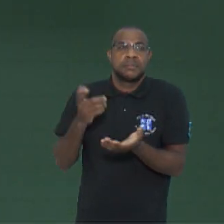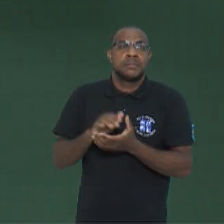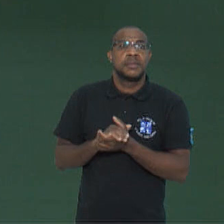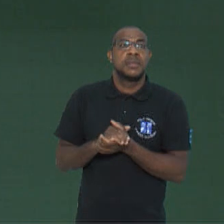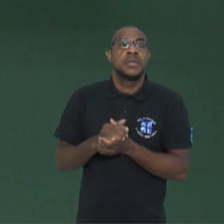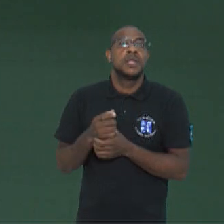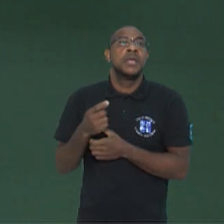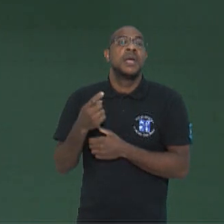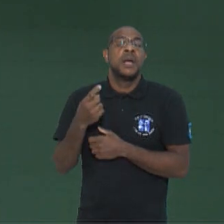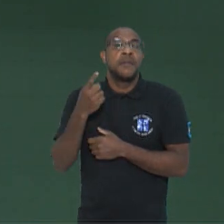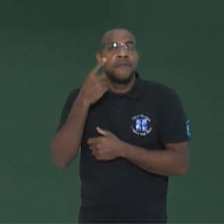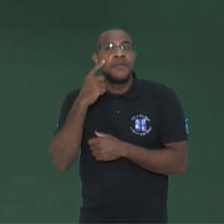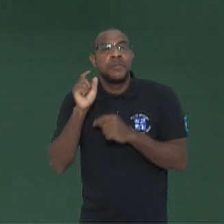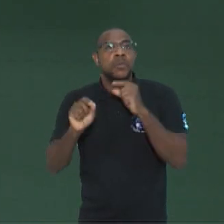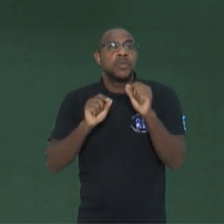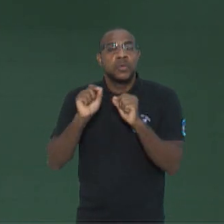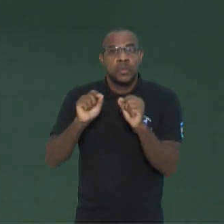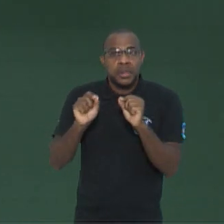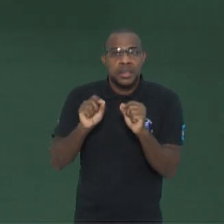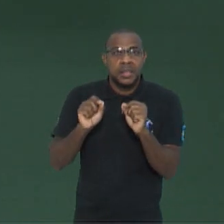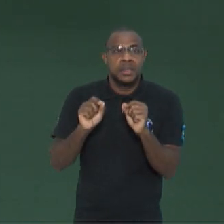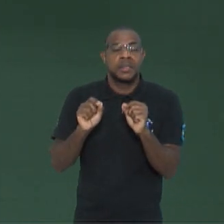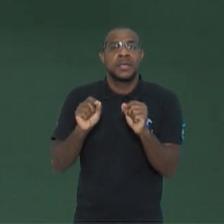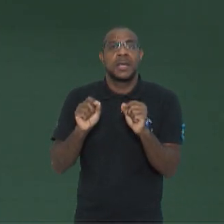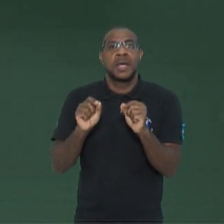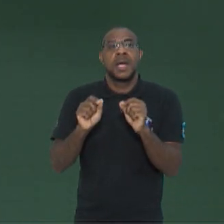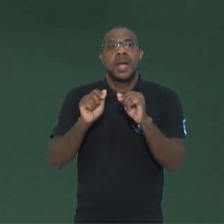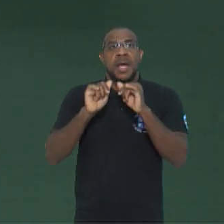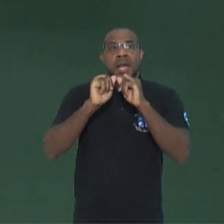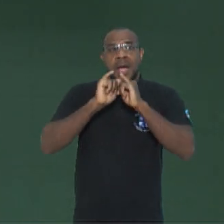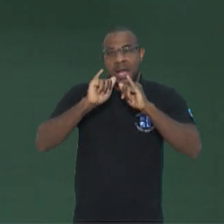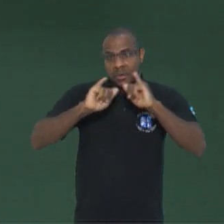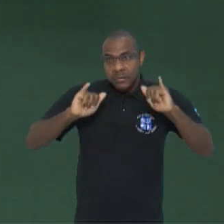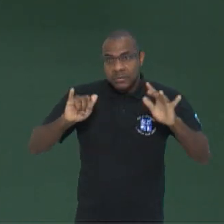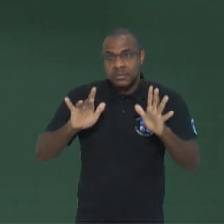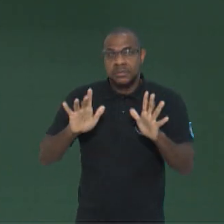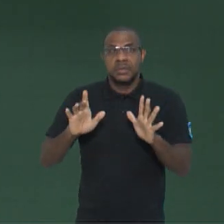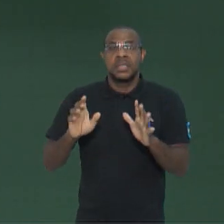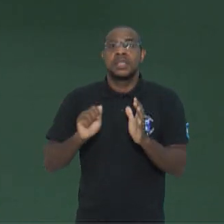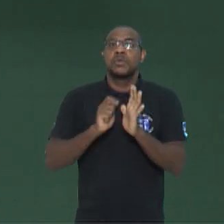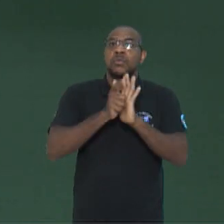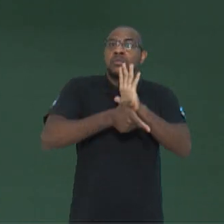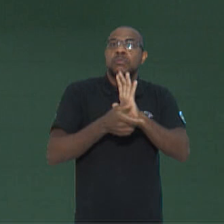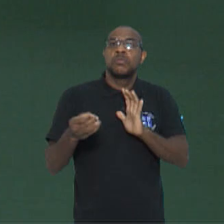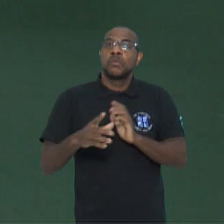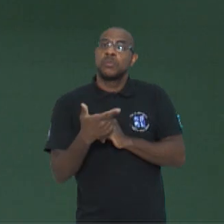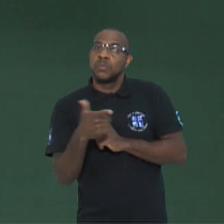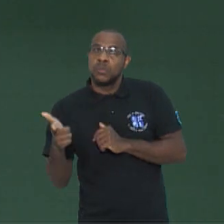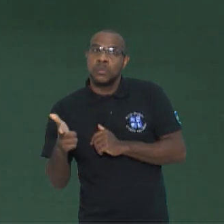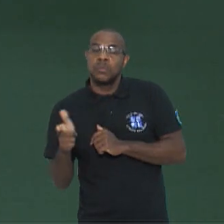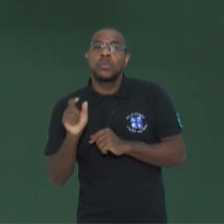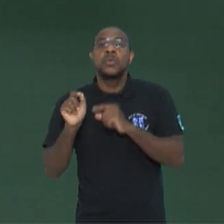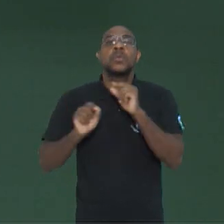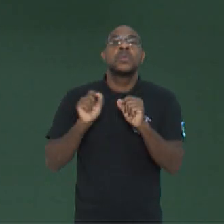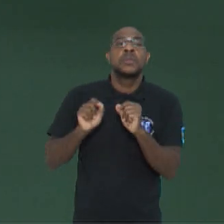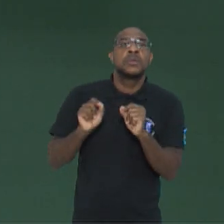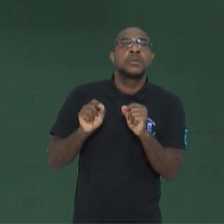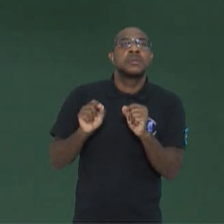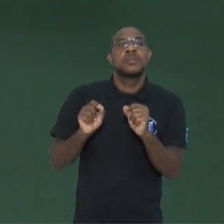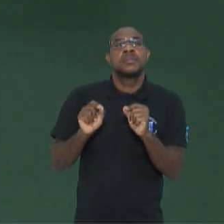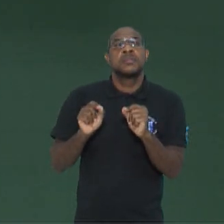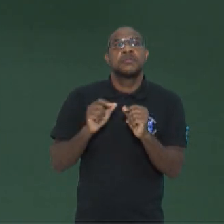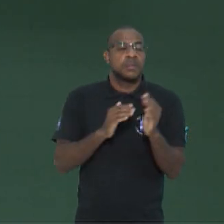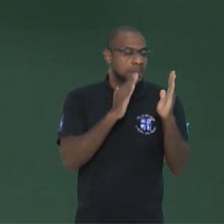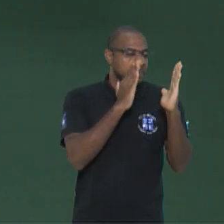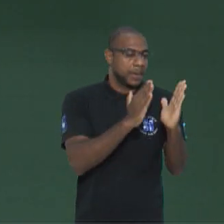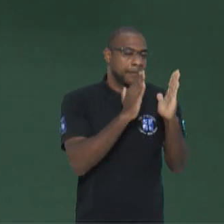Nós revimos a notícia, que não é um gênero novo para nós, mas nós vimos em